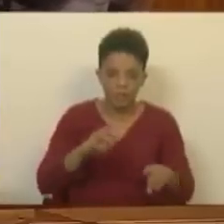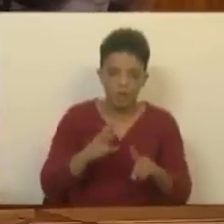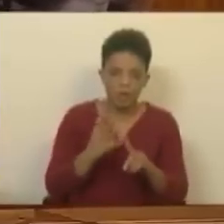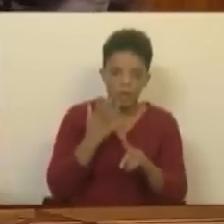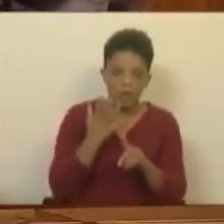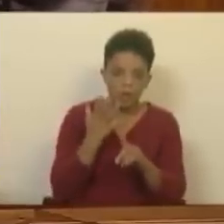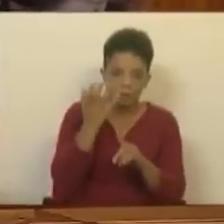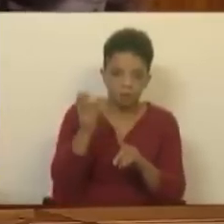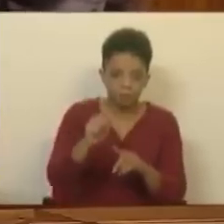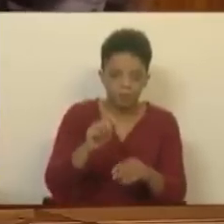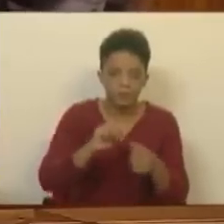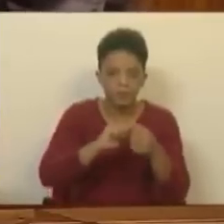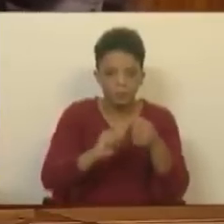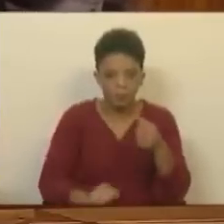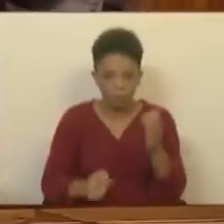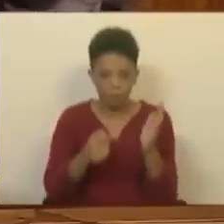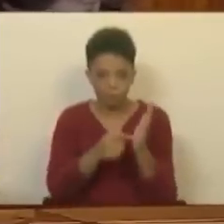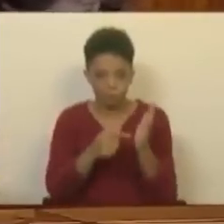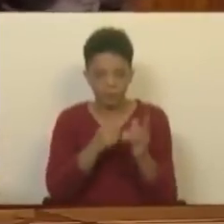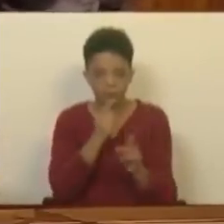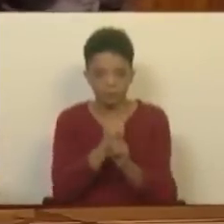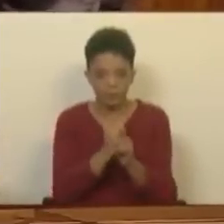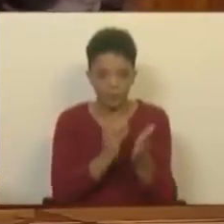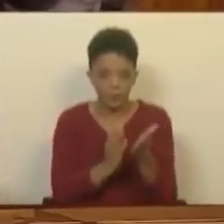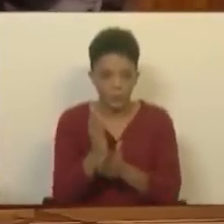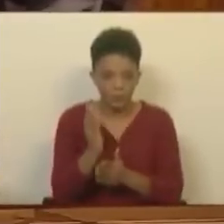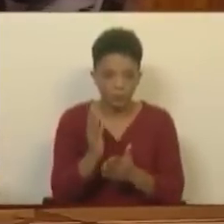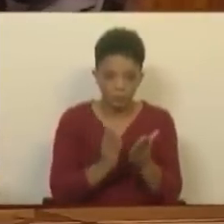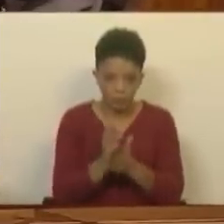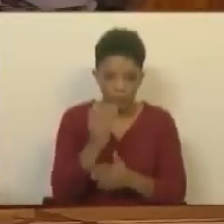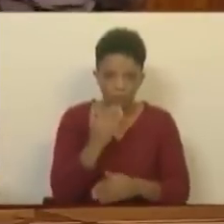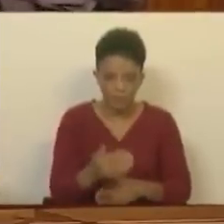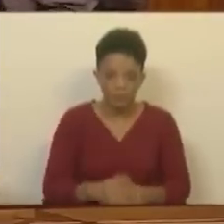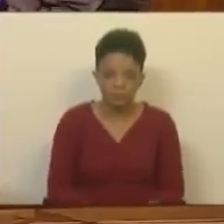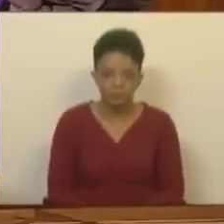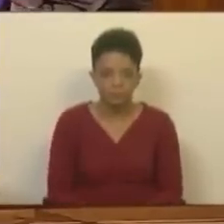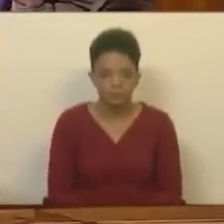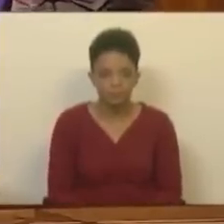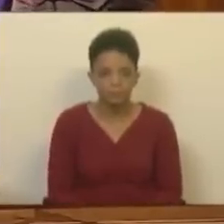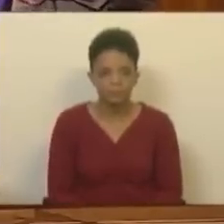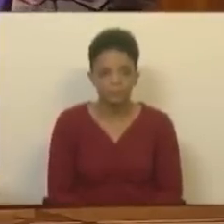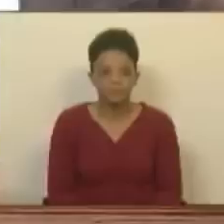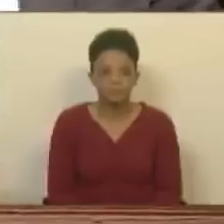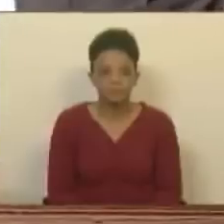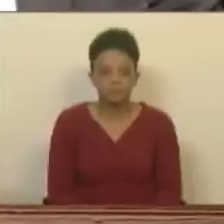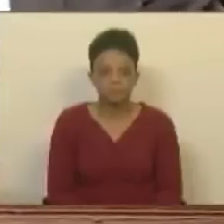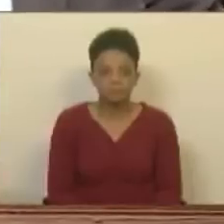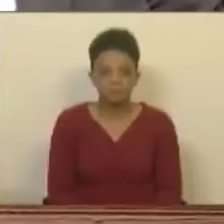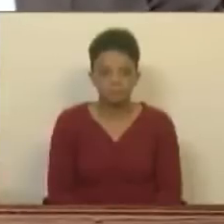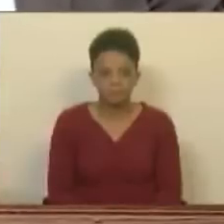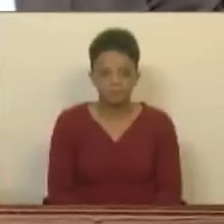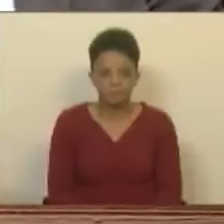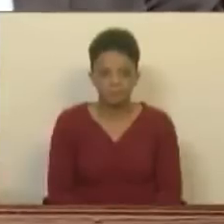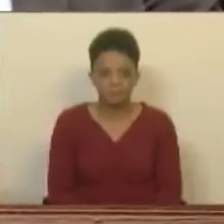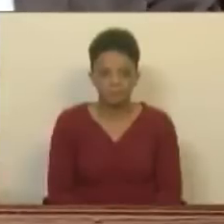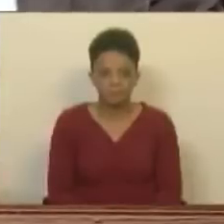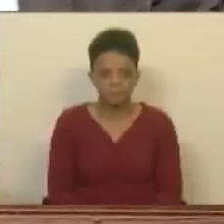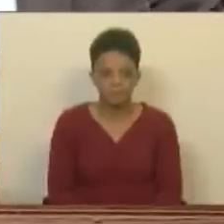ao abrigo de um diploma que se mantém a vigor e continuem a viver muito obrigado obrigado